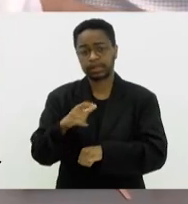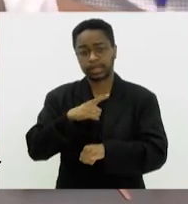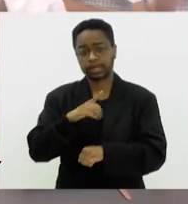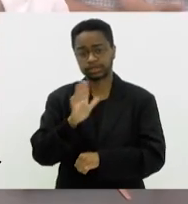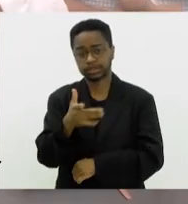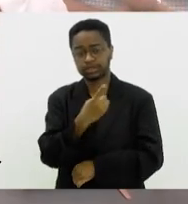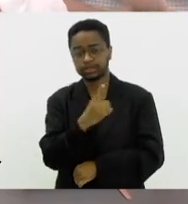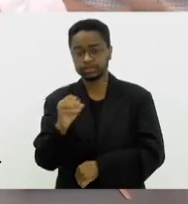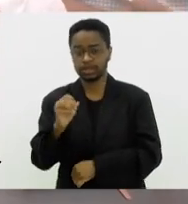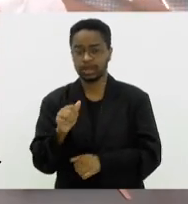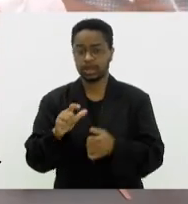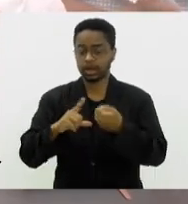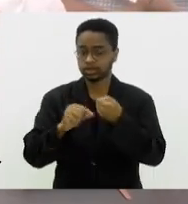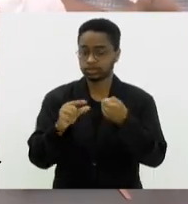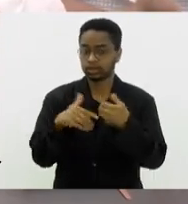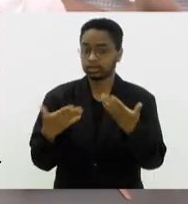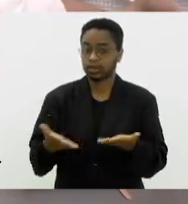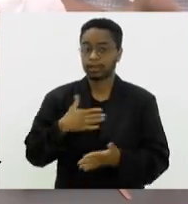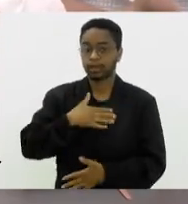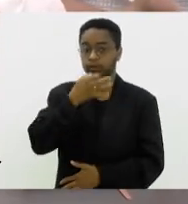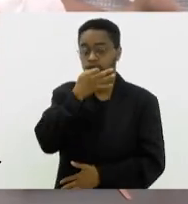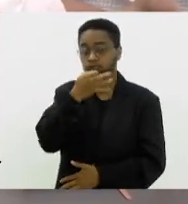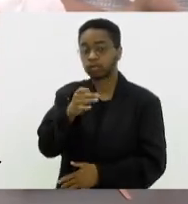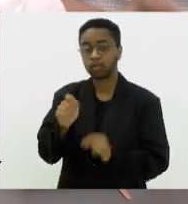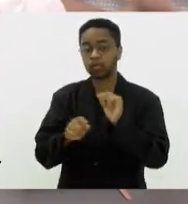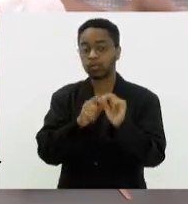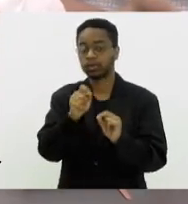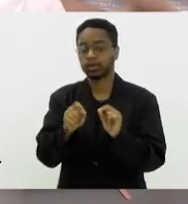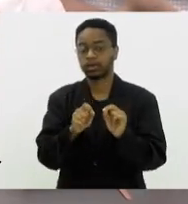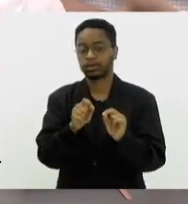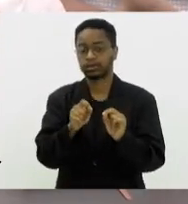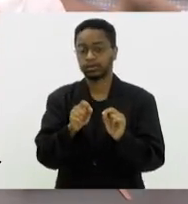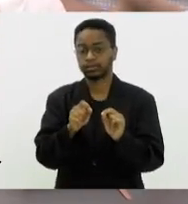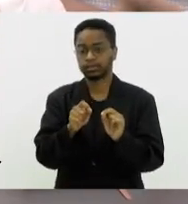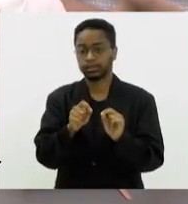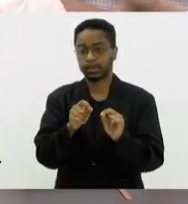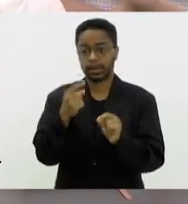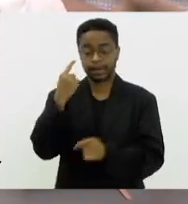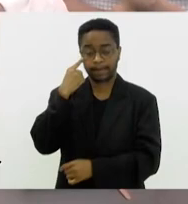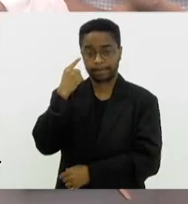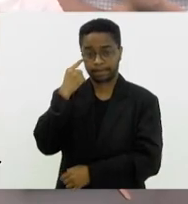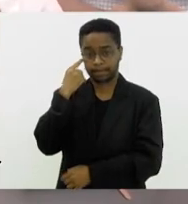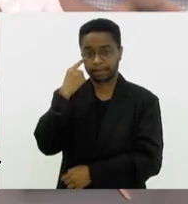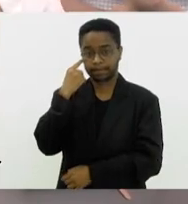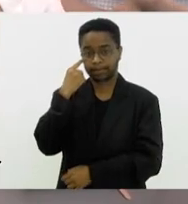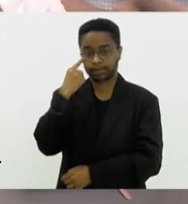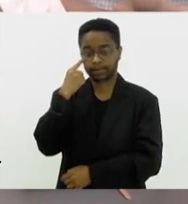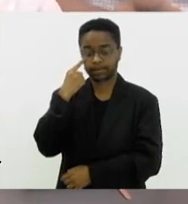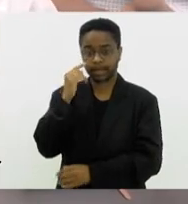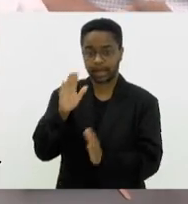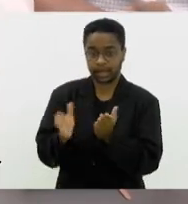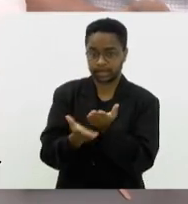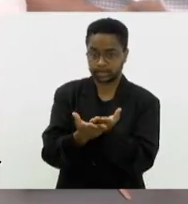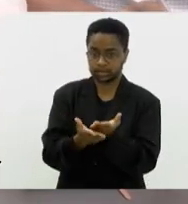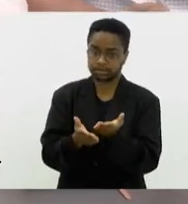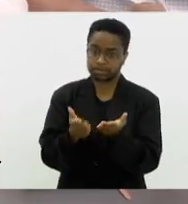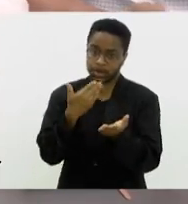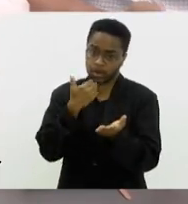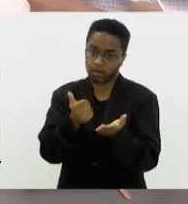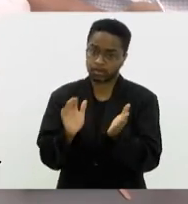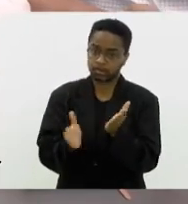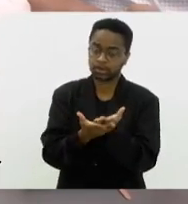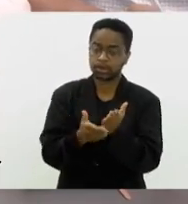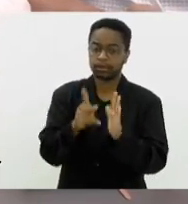Perfeito. Então, a minha sugestão é que seja apensado o presidente. Anexado. Anexado. Ao